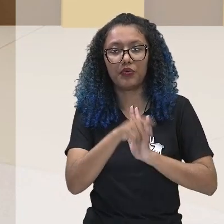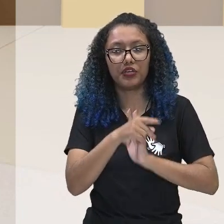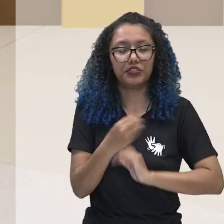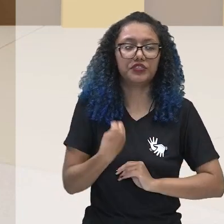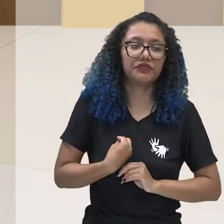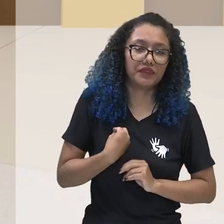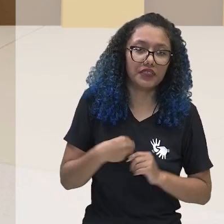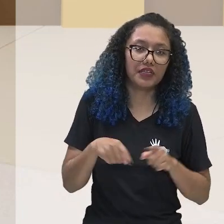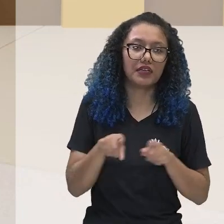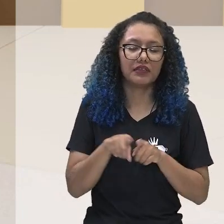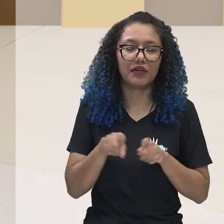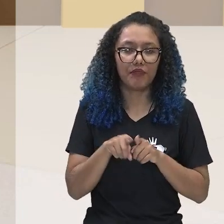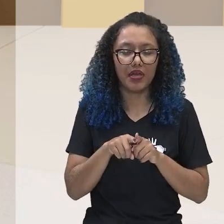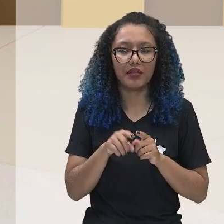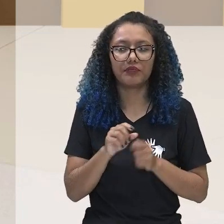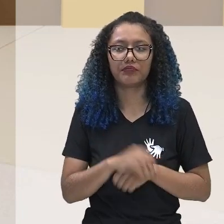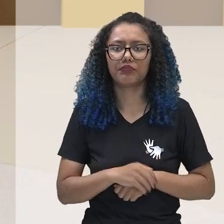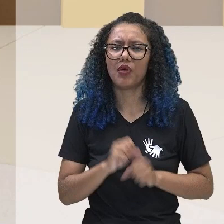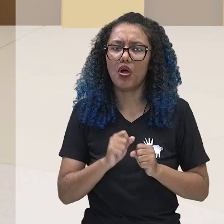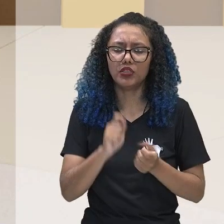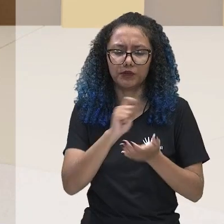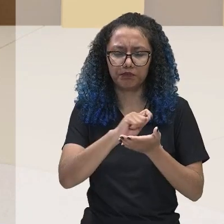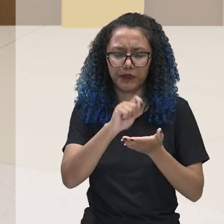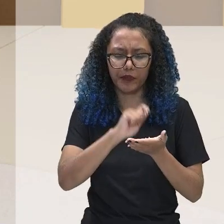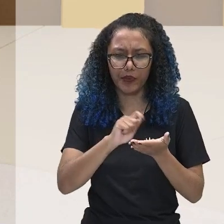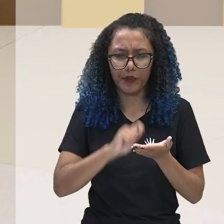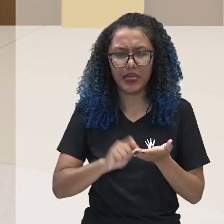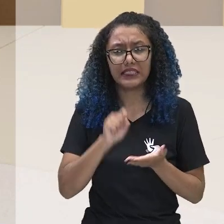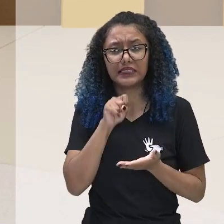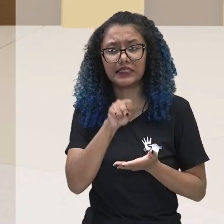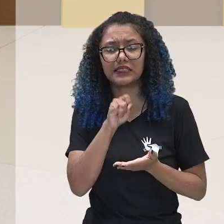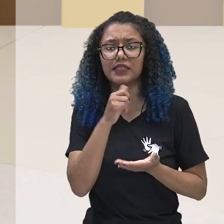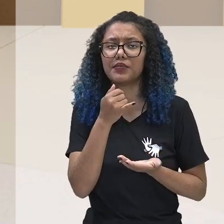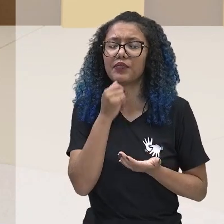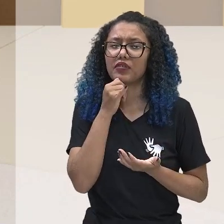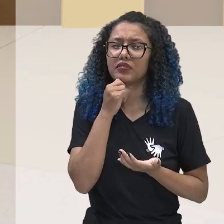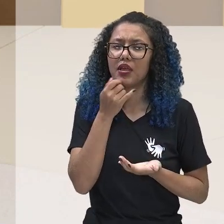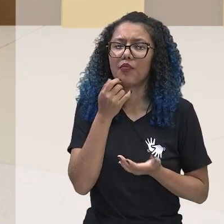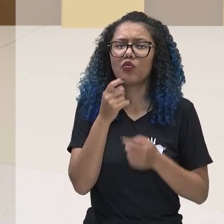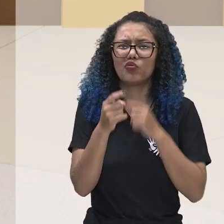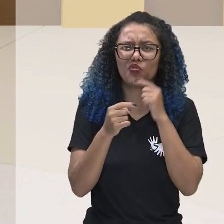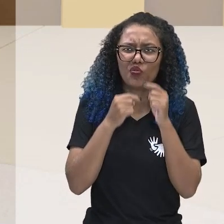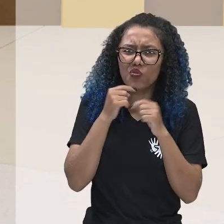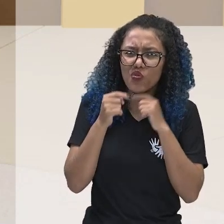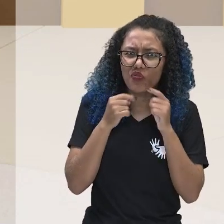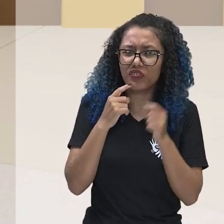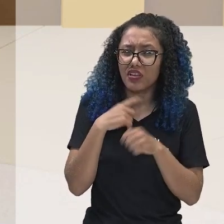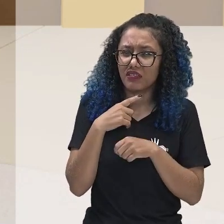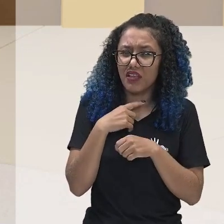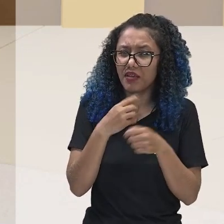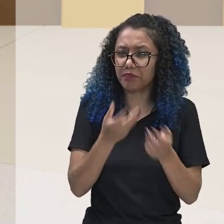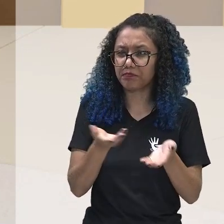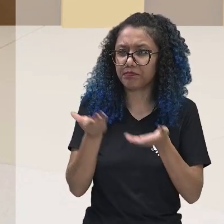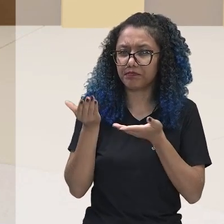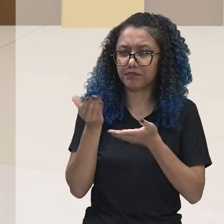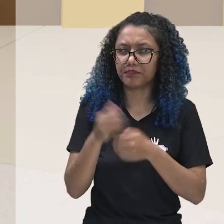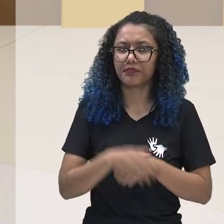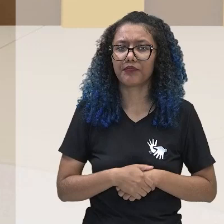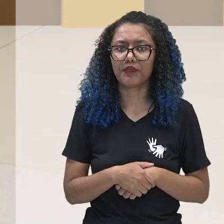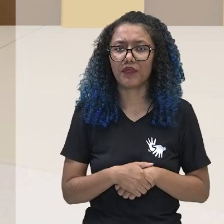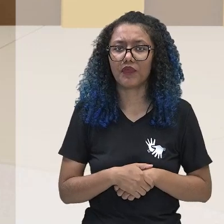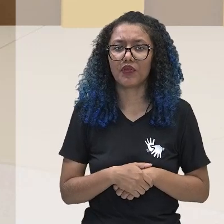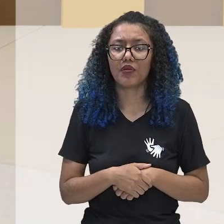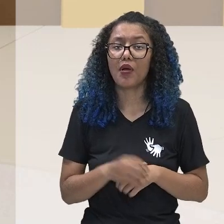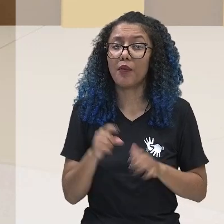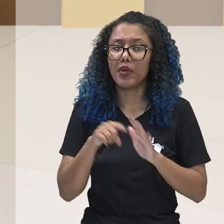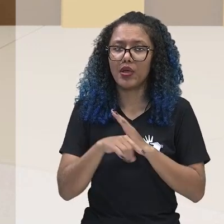clara, traça as suas metas, né? E se porventura você ainda tem uma dúvida, olha só, essa que aparece agora. O que é o